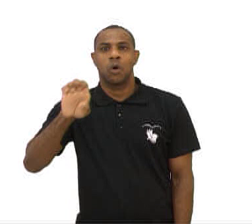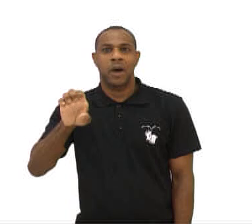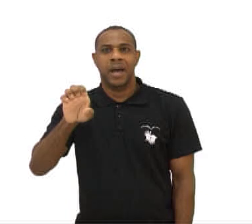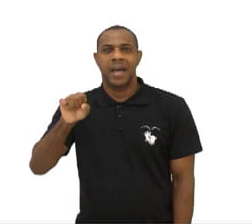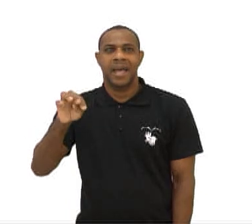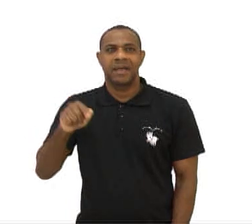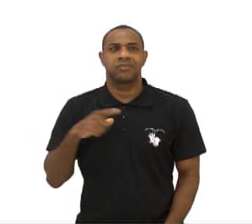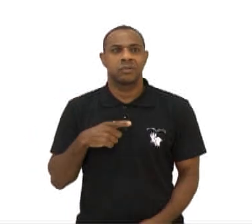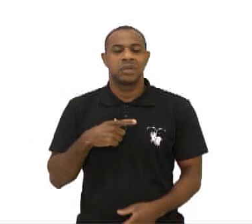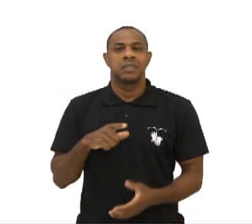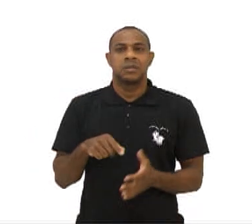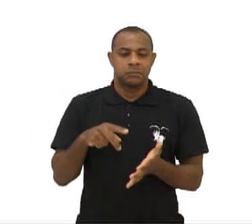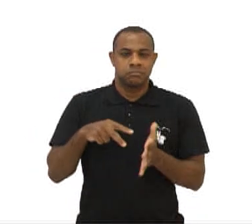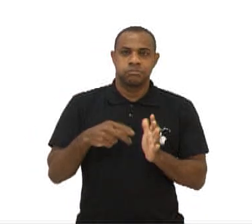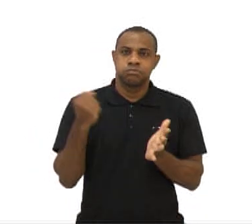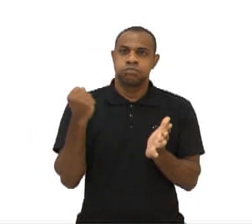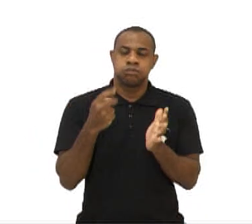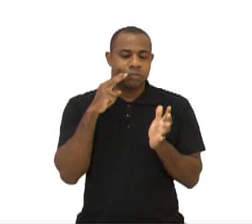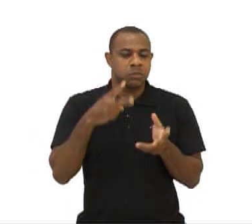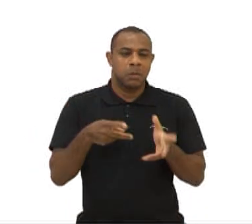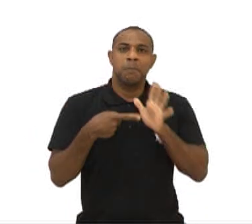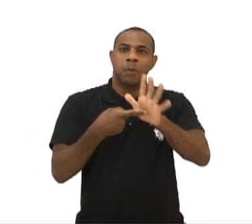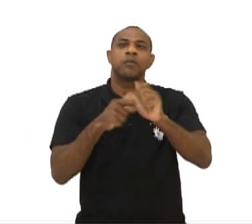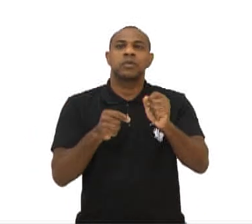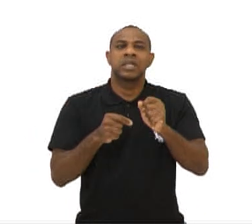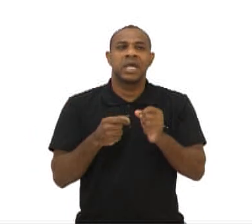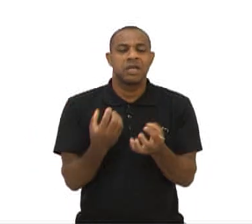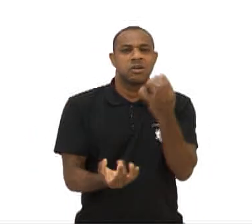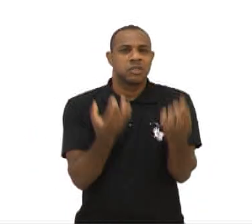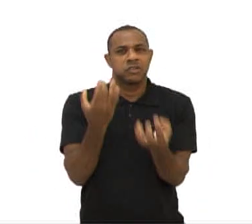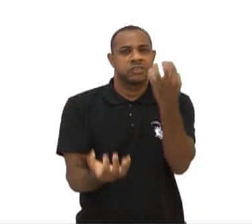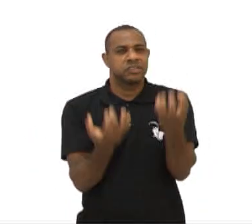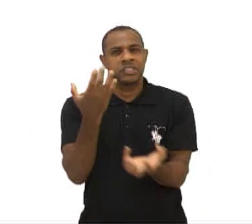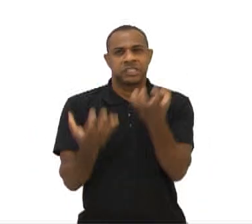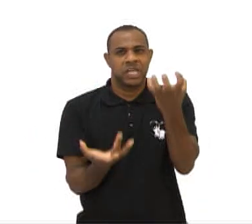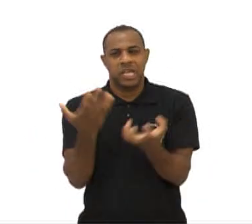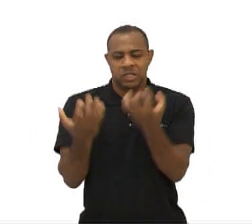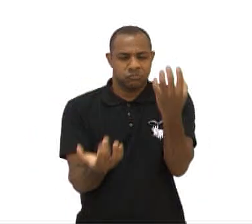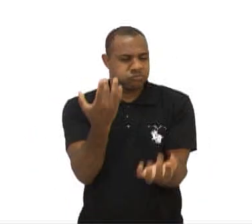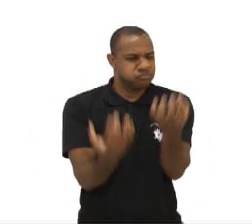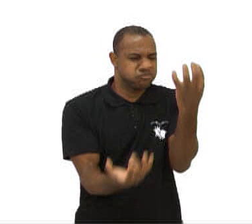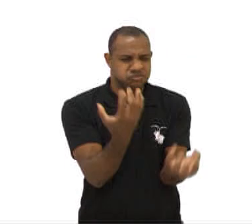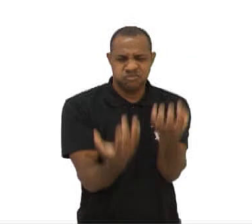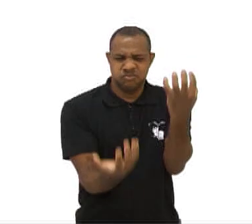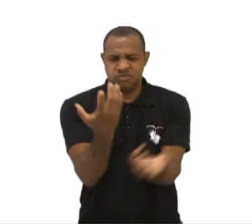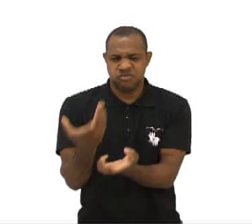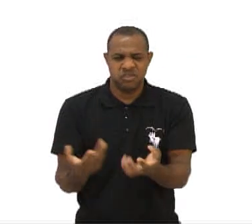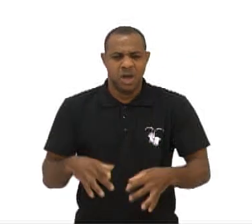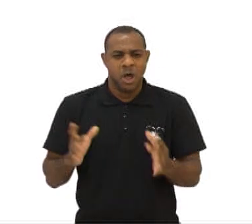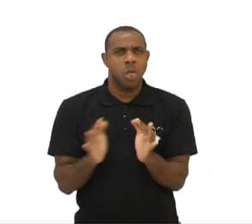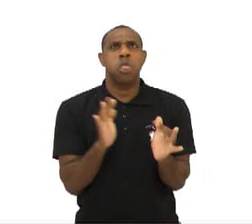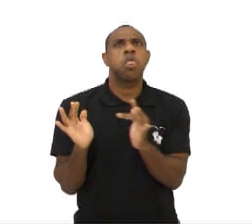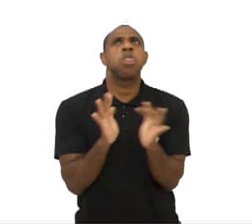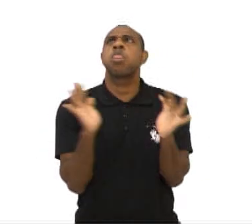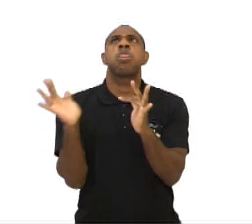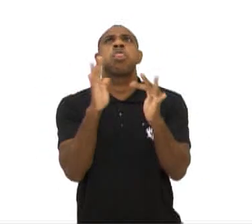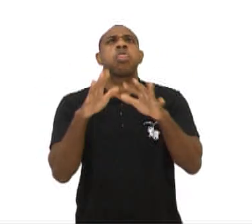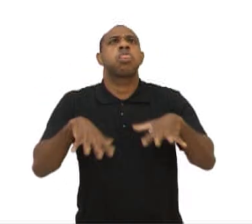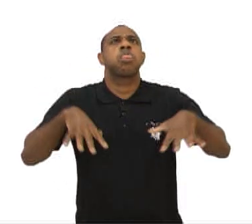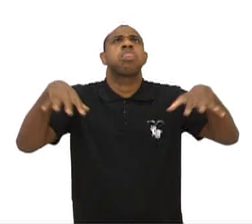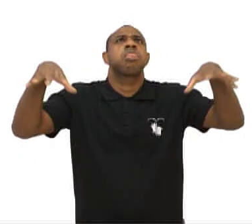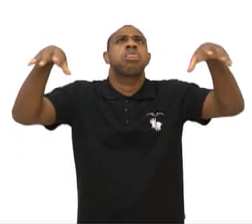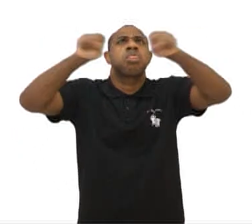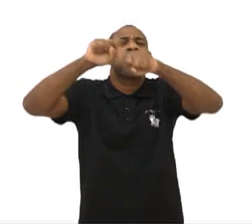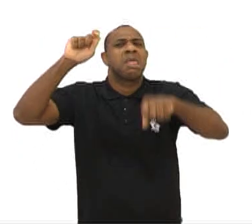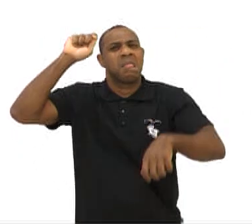incêndios florestais fora de controle. Nesta quarta-feira, dia 9, a fumaça das queimadas encobriu o céu de